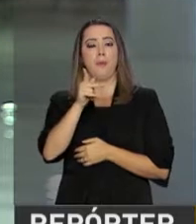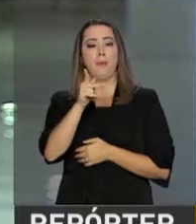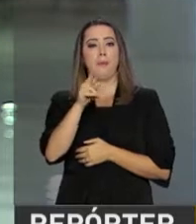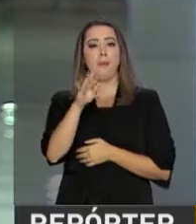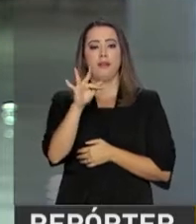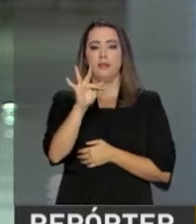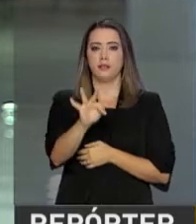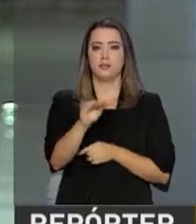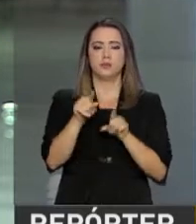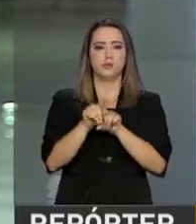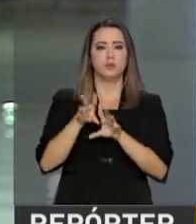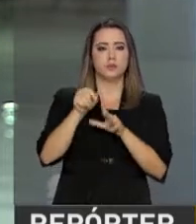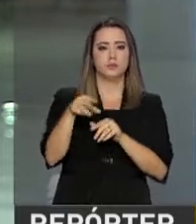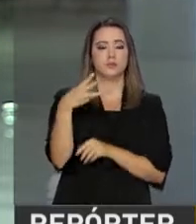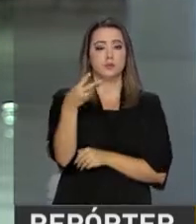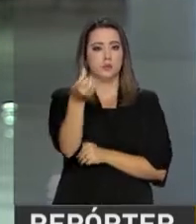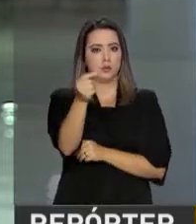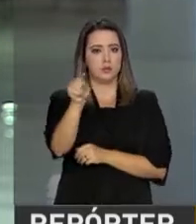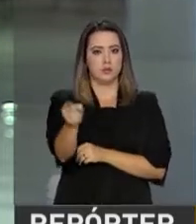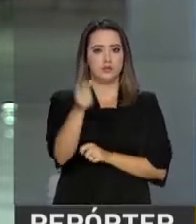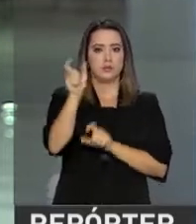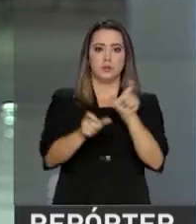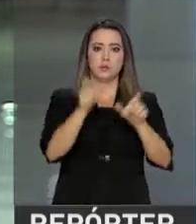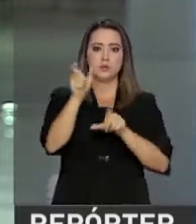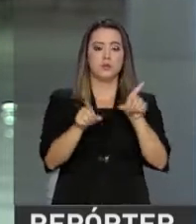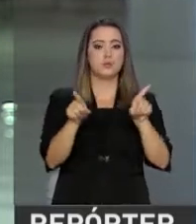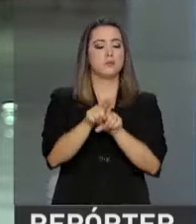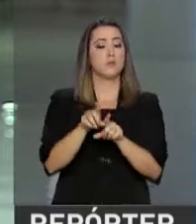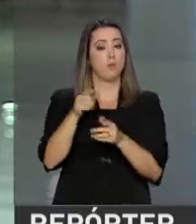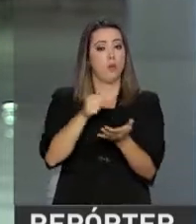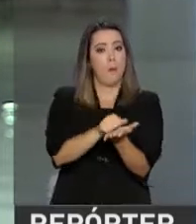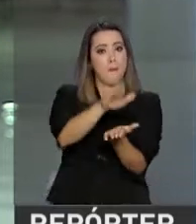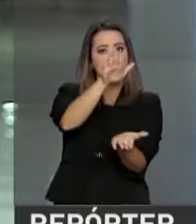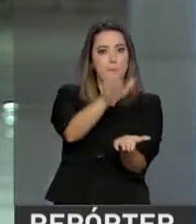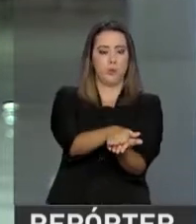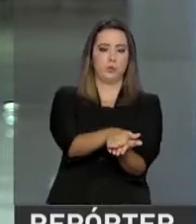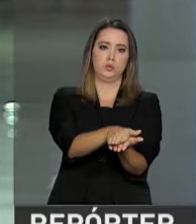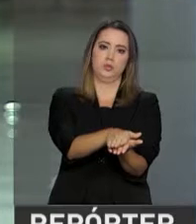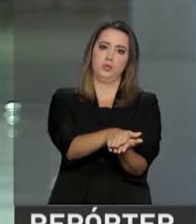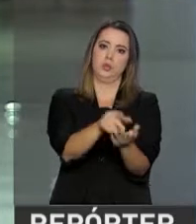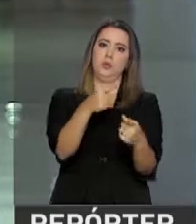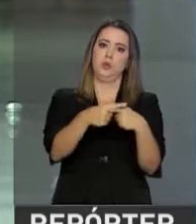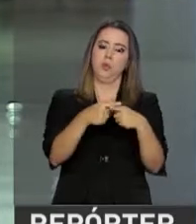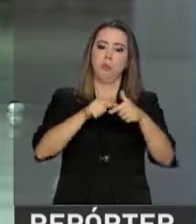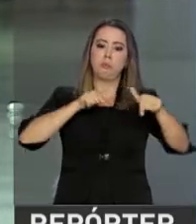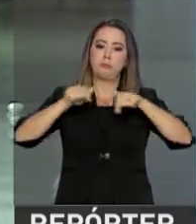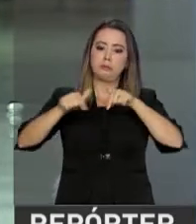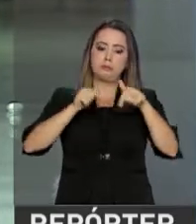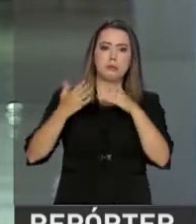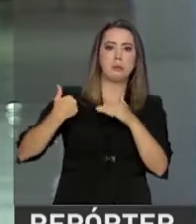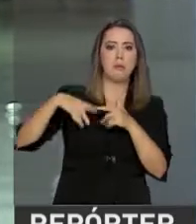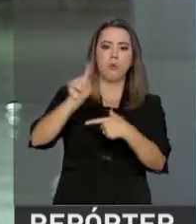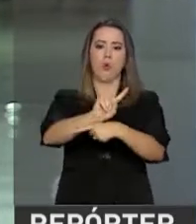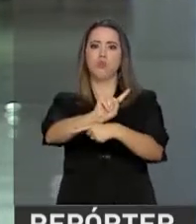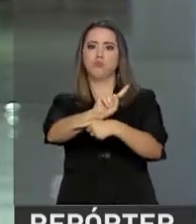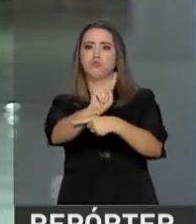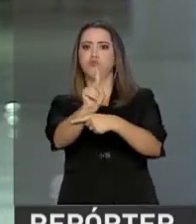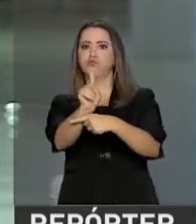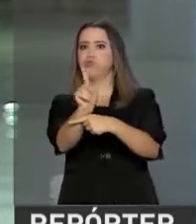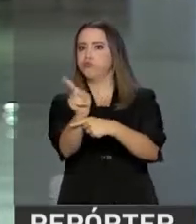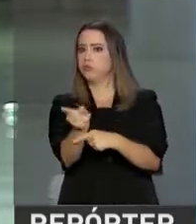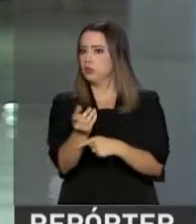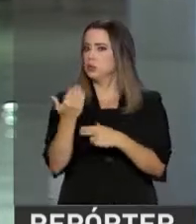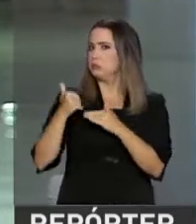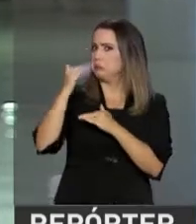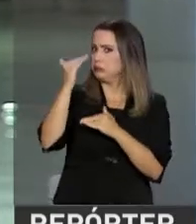mil setecentos e vinte e quatro motoristas foram multados por dirigirem com a velocidade acima do permitido mais de